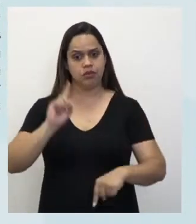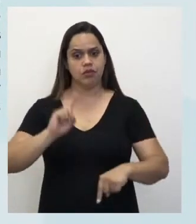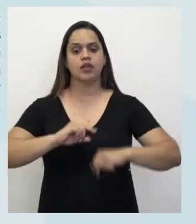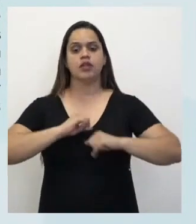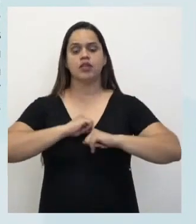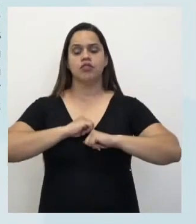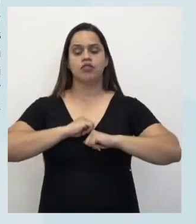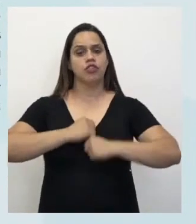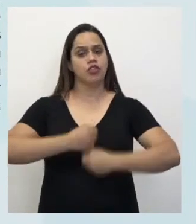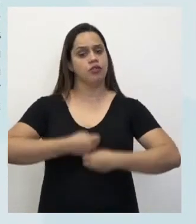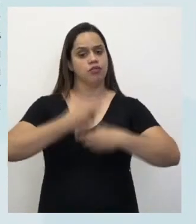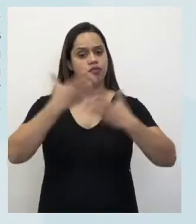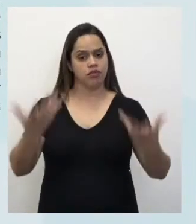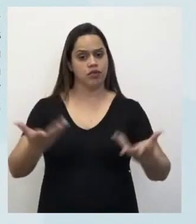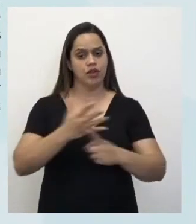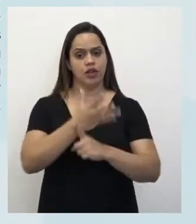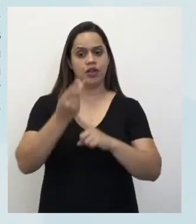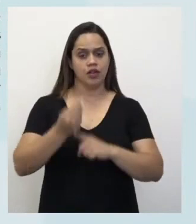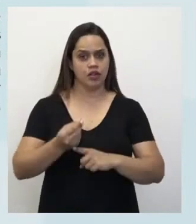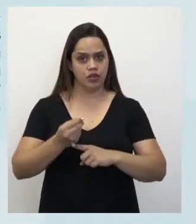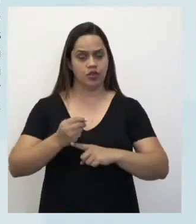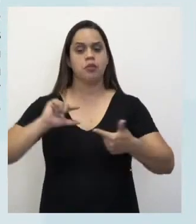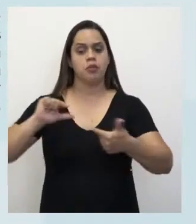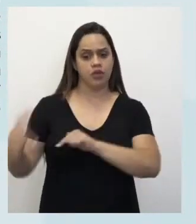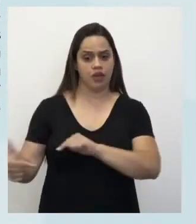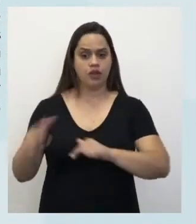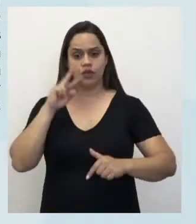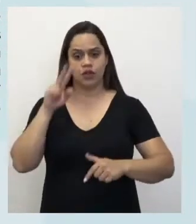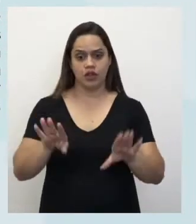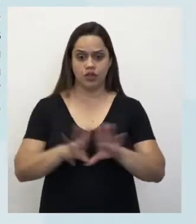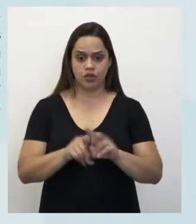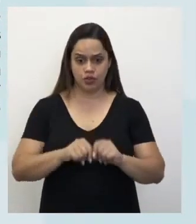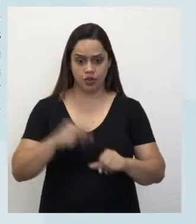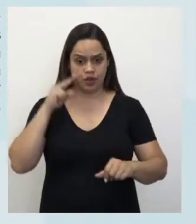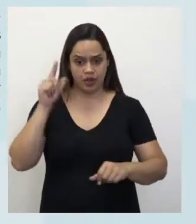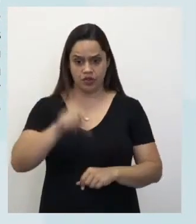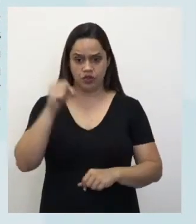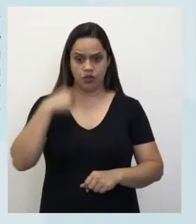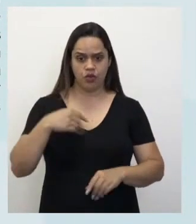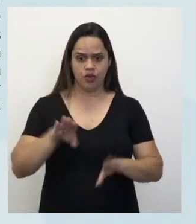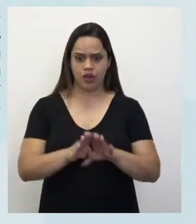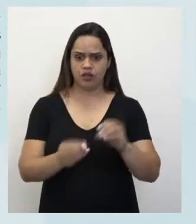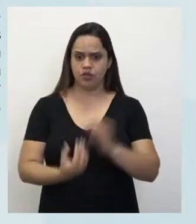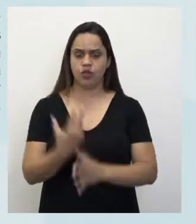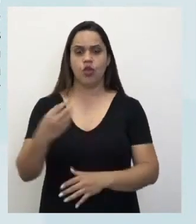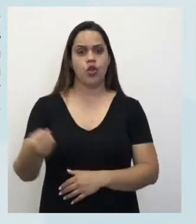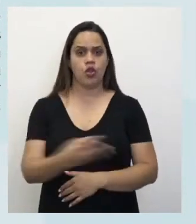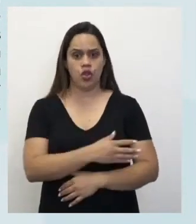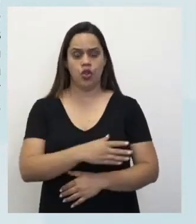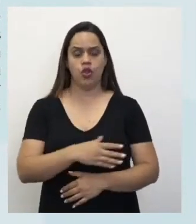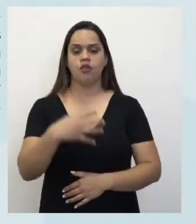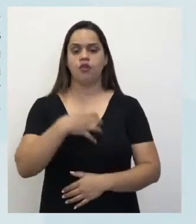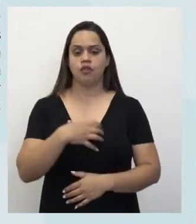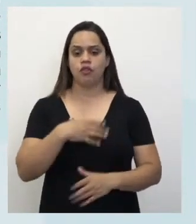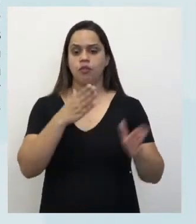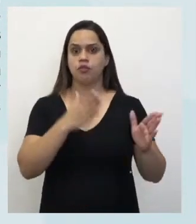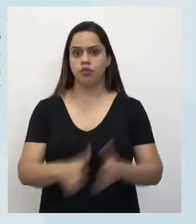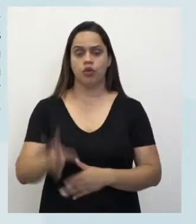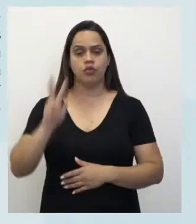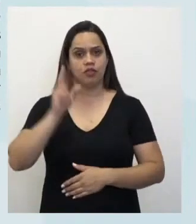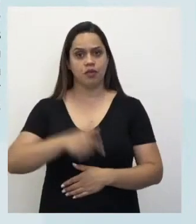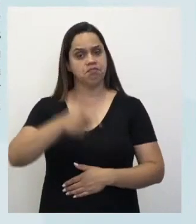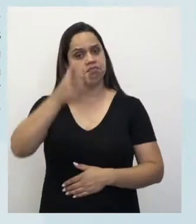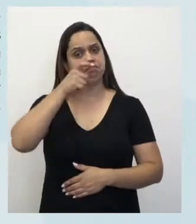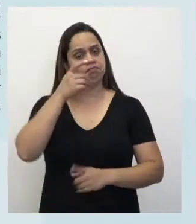artísticas modernas. Essa vertente constitui uma nova forma de produzir e apreciar